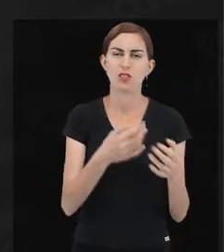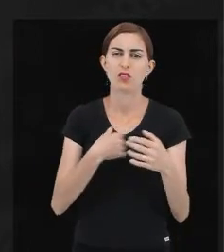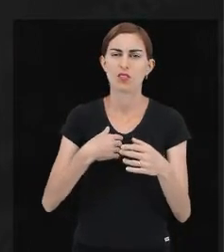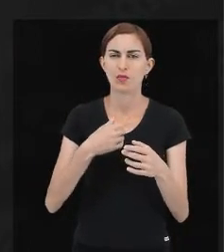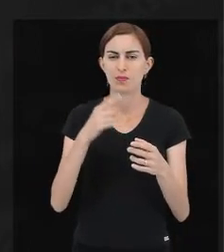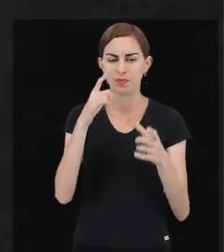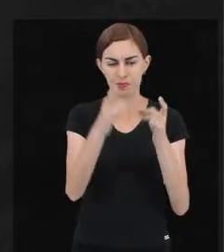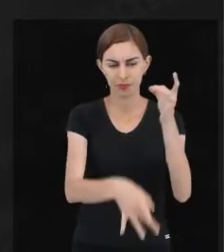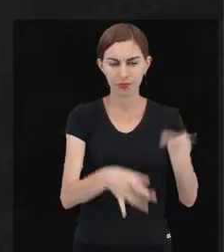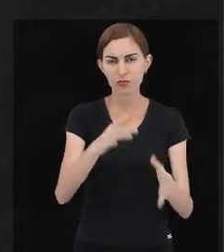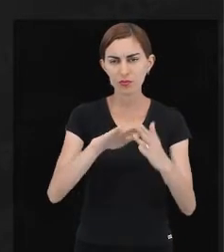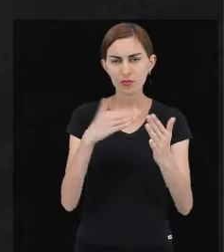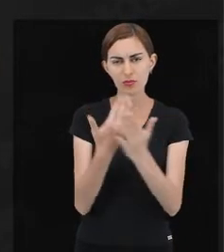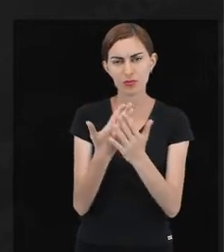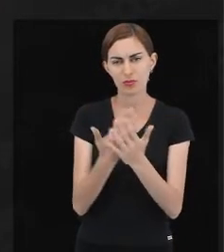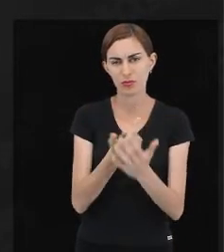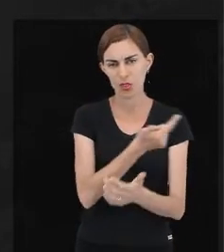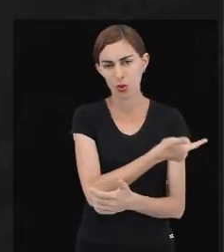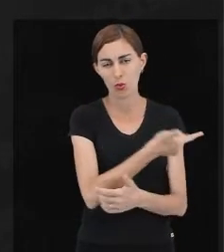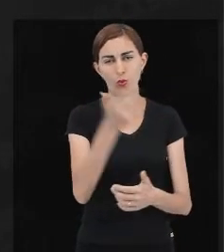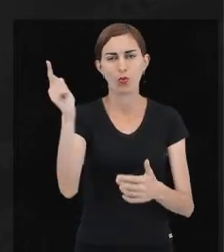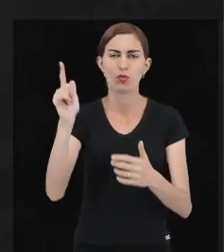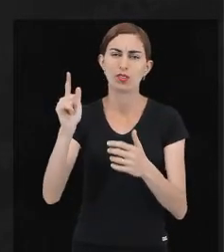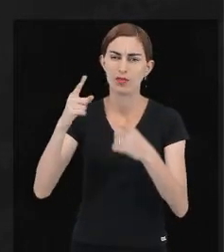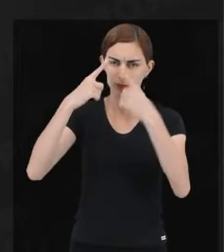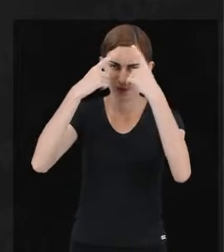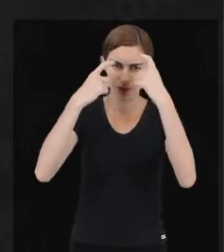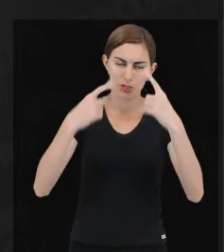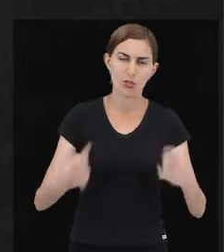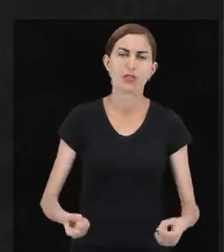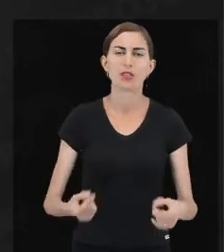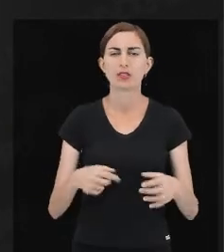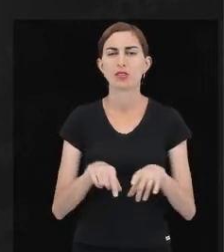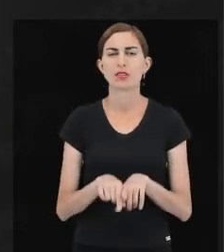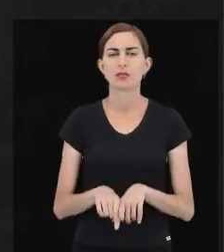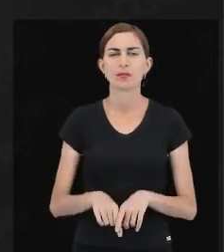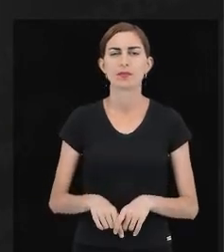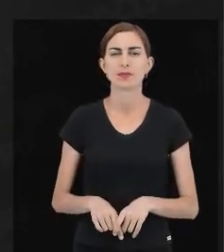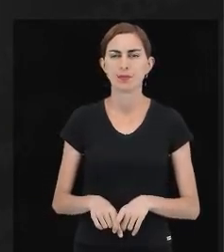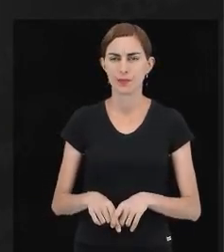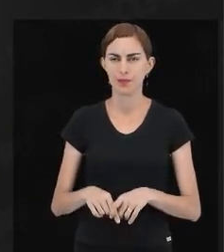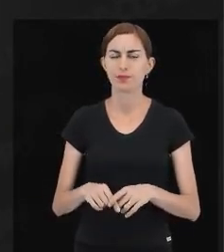escolar, evasão escolar, entre outras situações de riscos e violências.